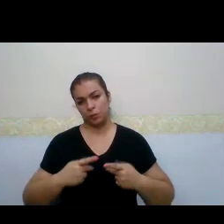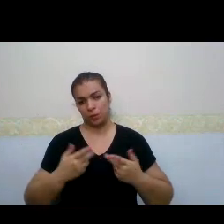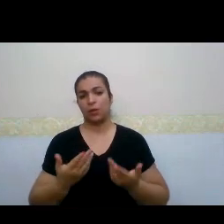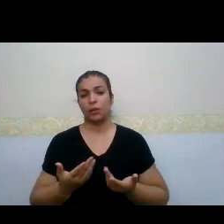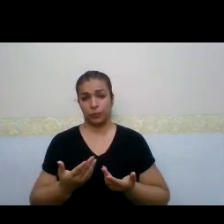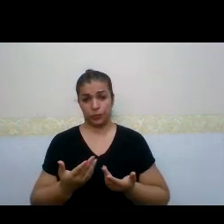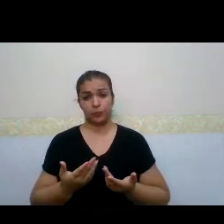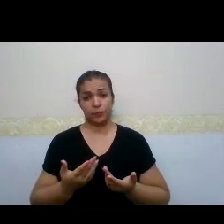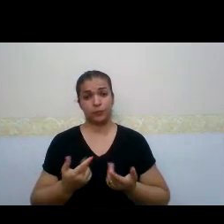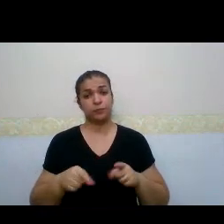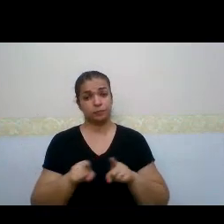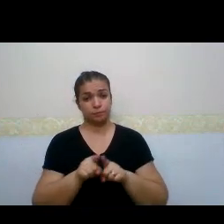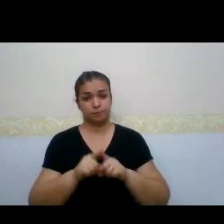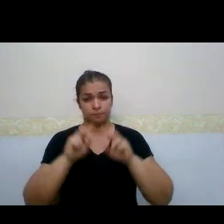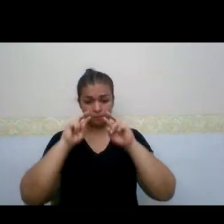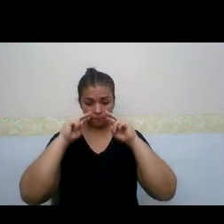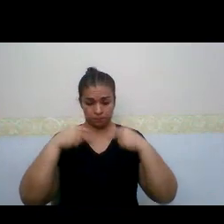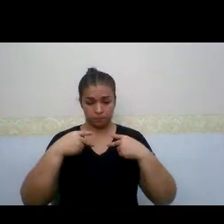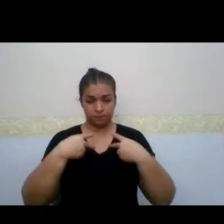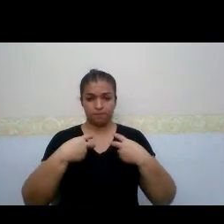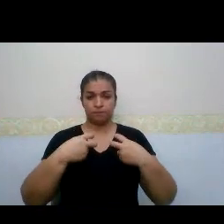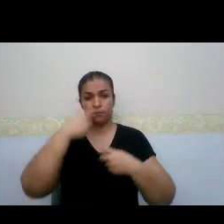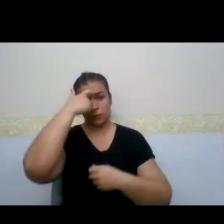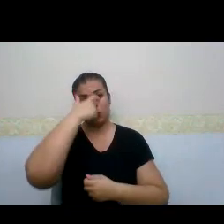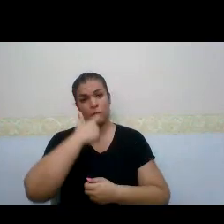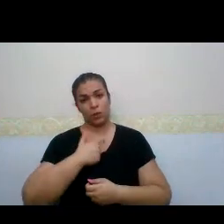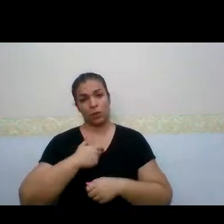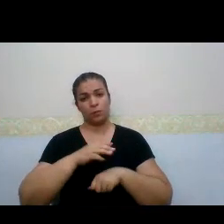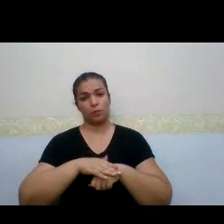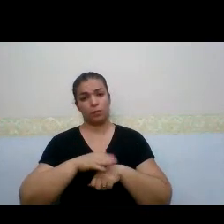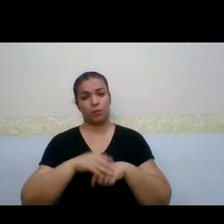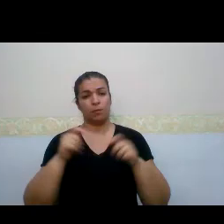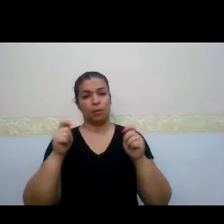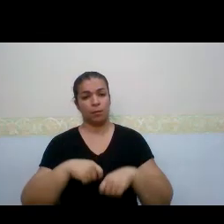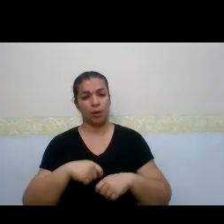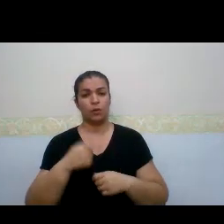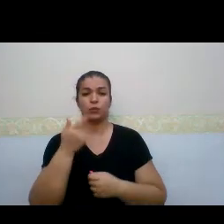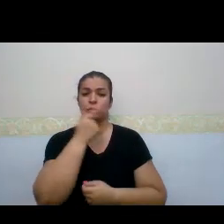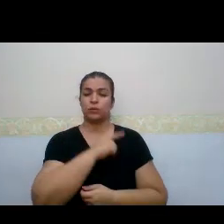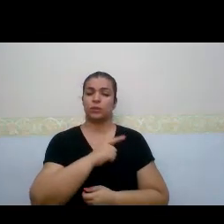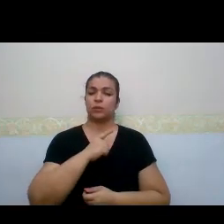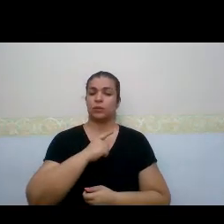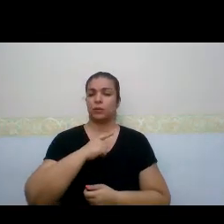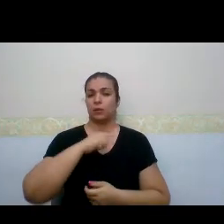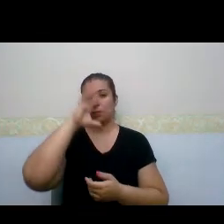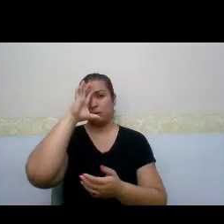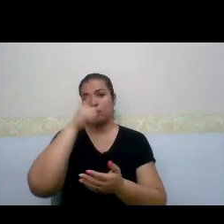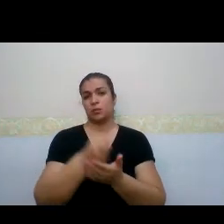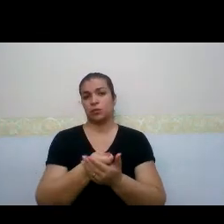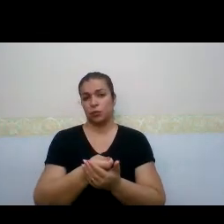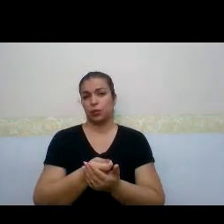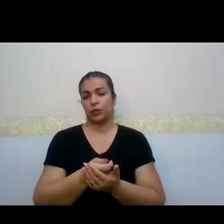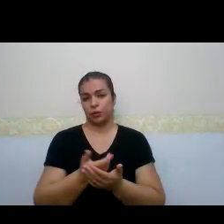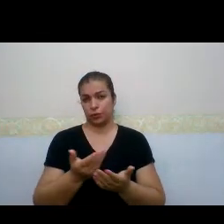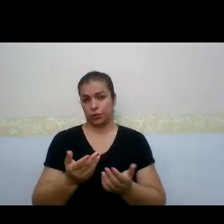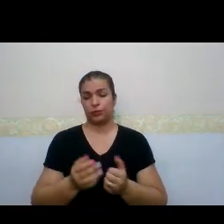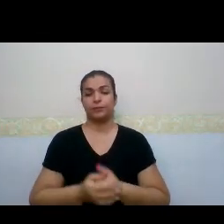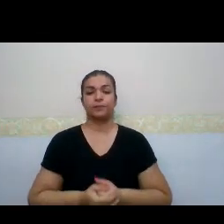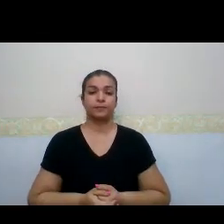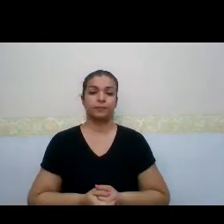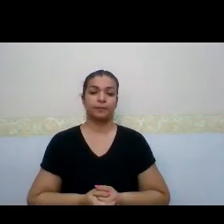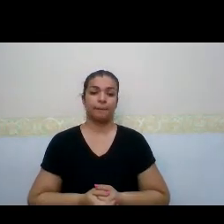si quando ele se enxerga enquanto indivíduo capaz de ter suas decisões, de tomar suas decisões. E aí,